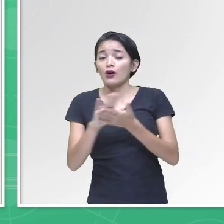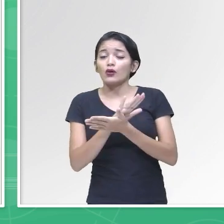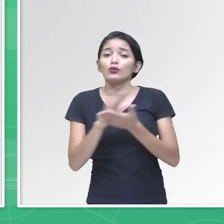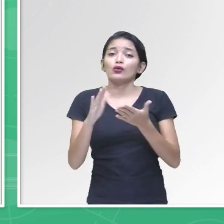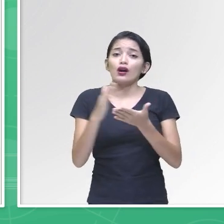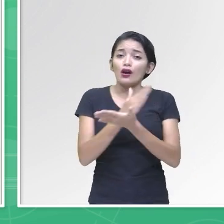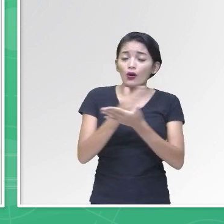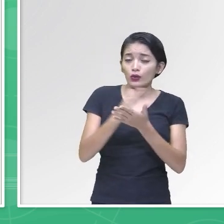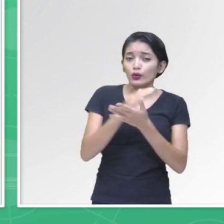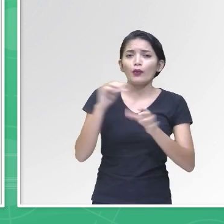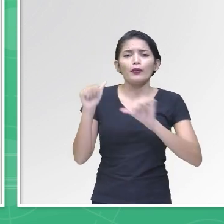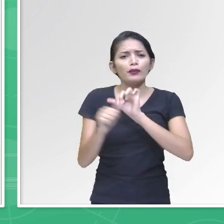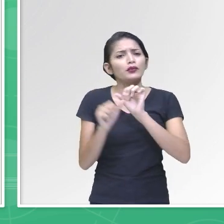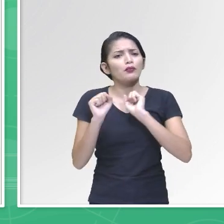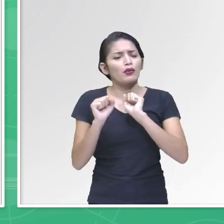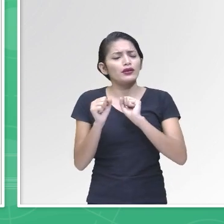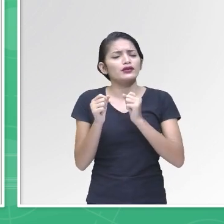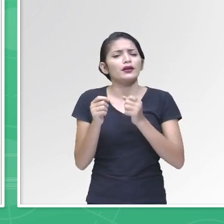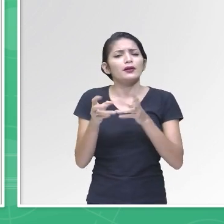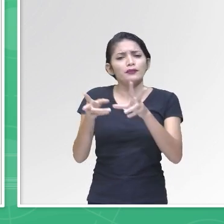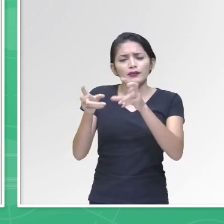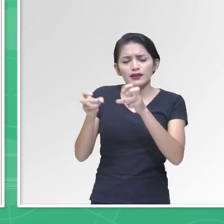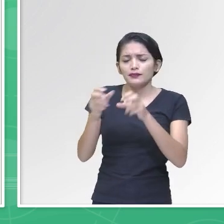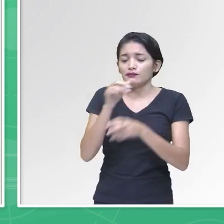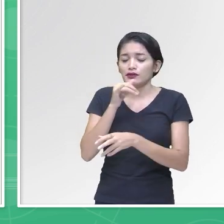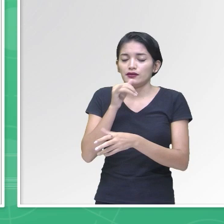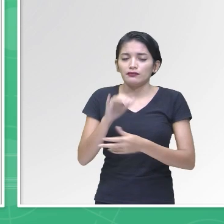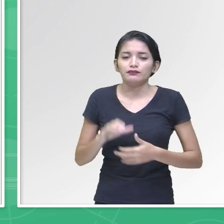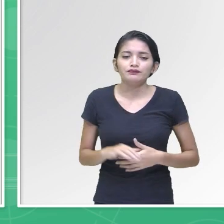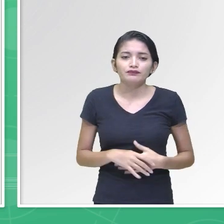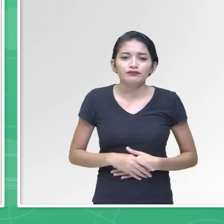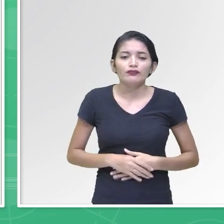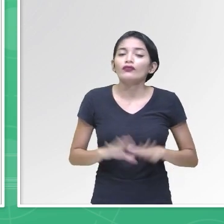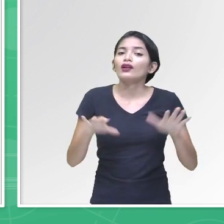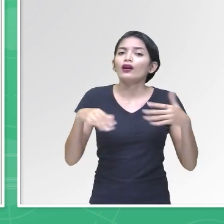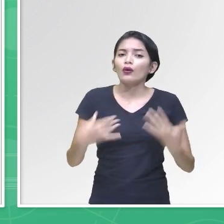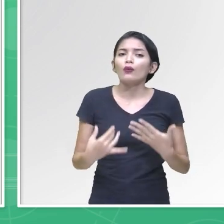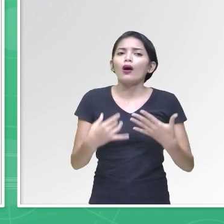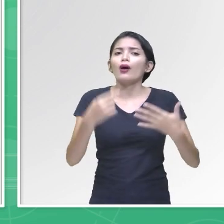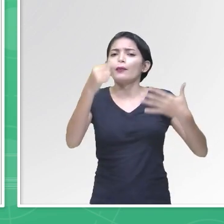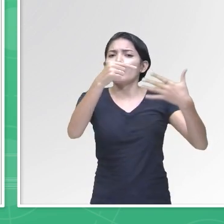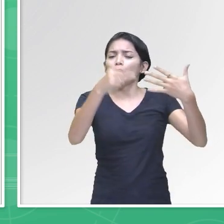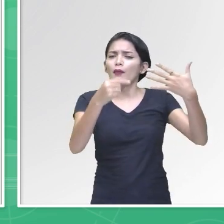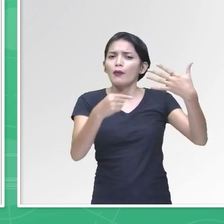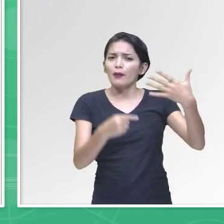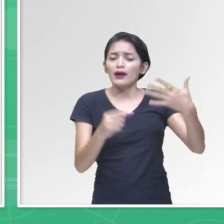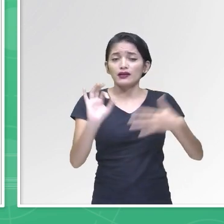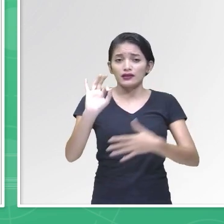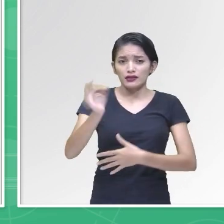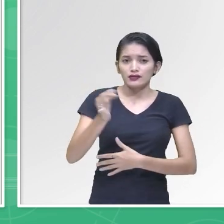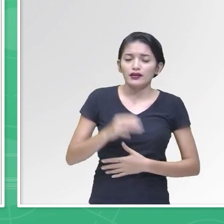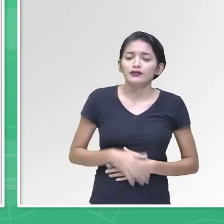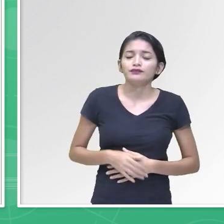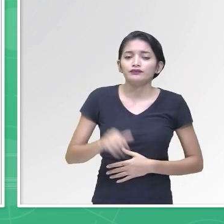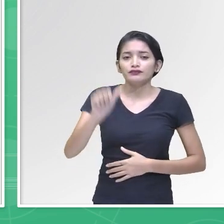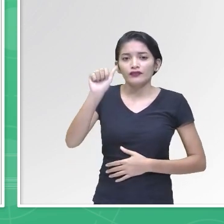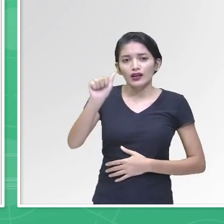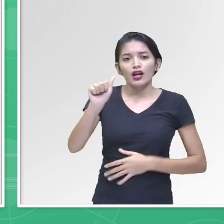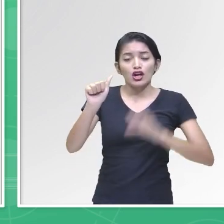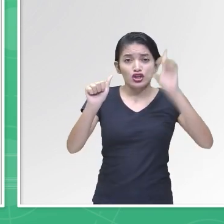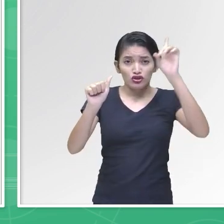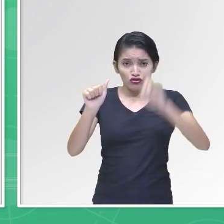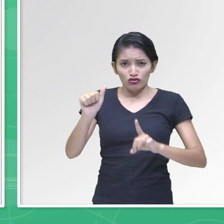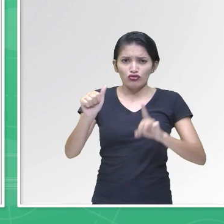podem ser observadas, como por exemplo, vamos ver qual dessas alternativas está correta. Letra A, o direito